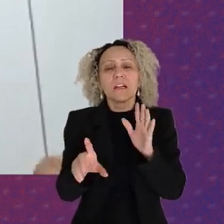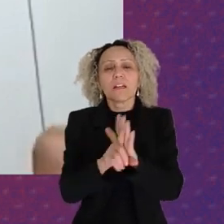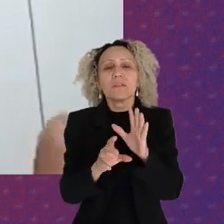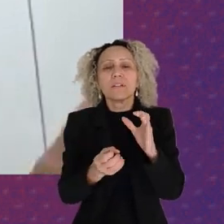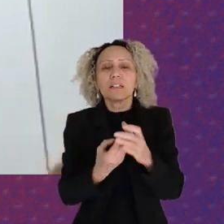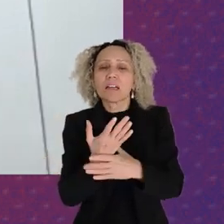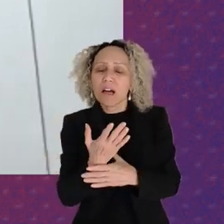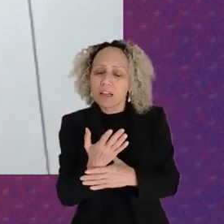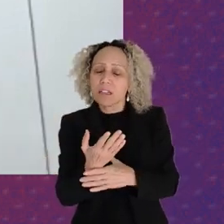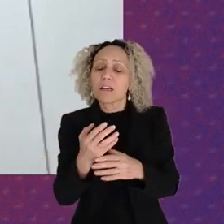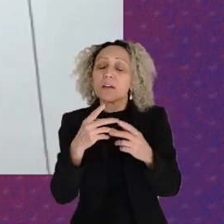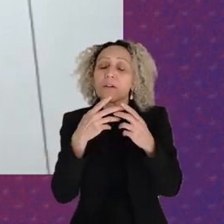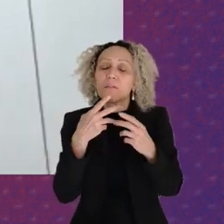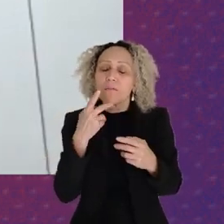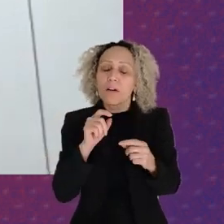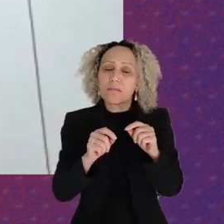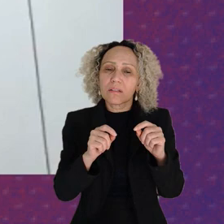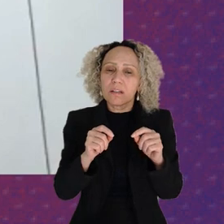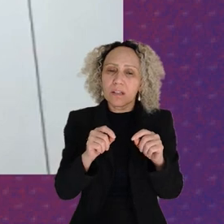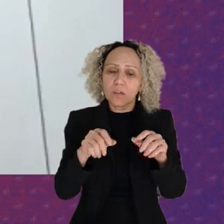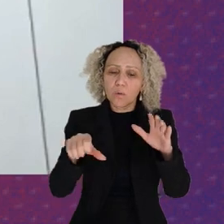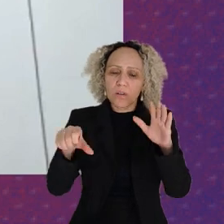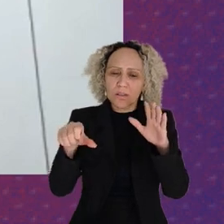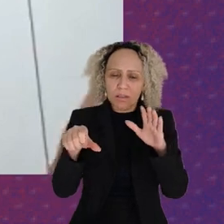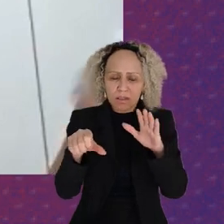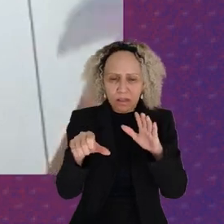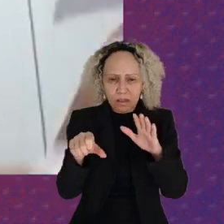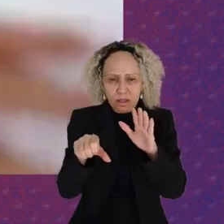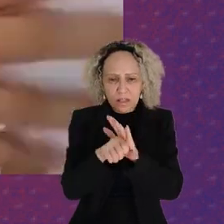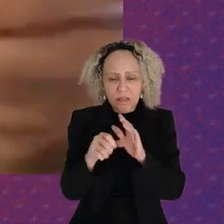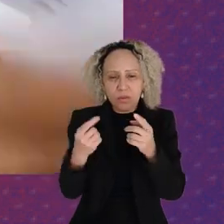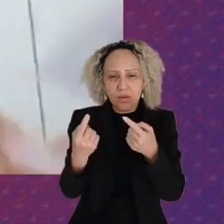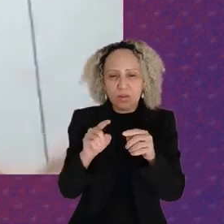de Direito, e ali, no artigo